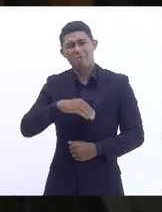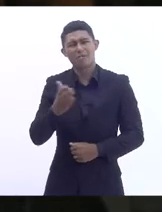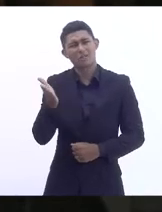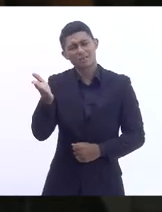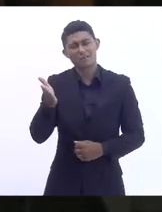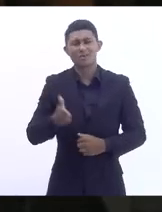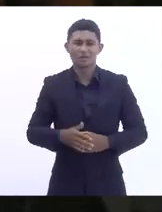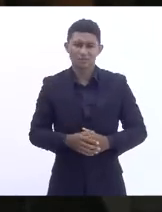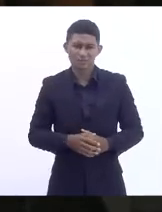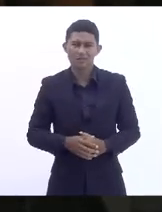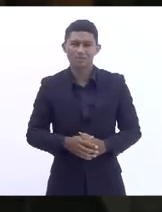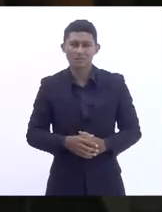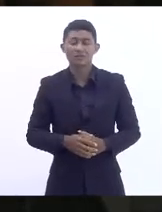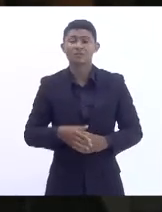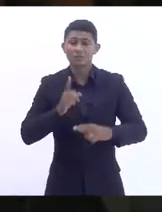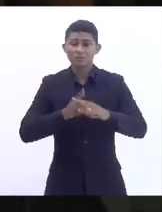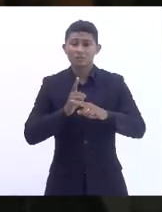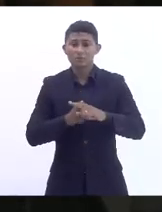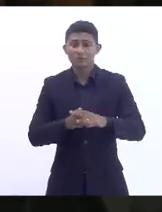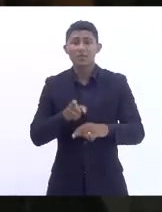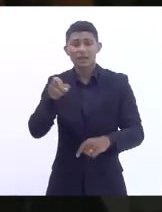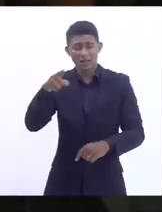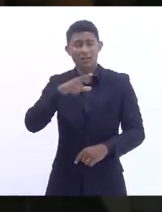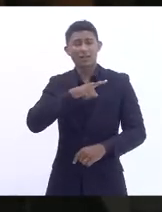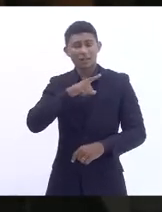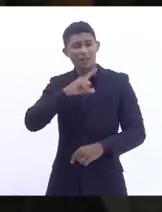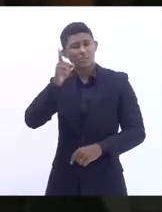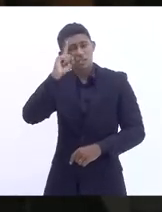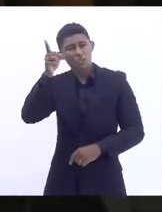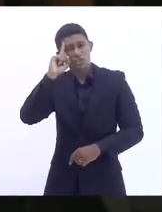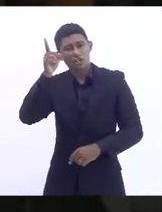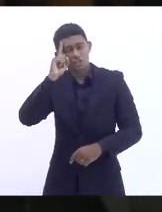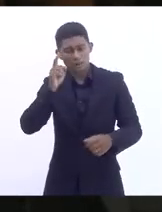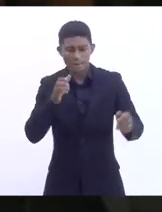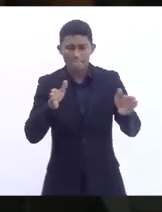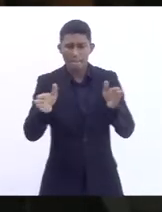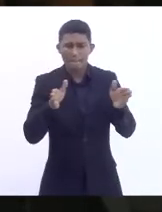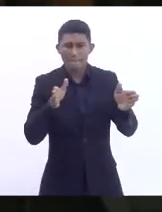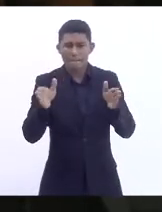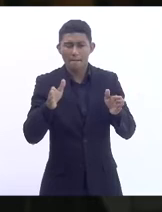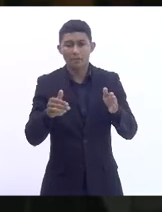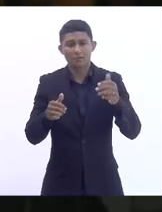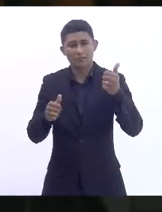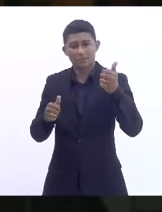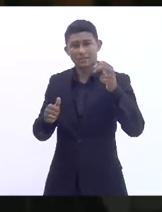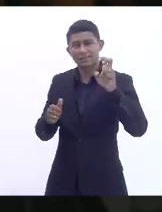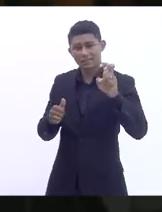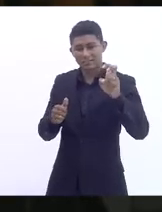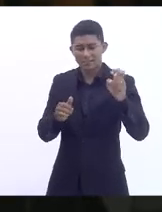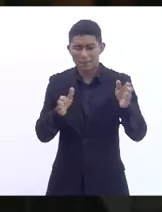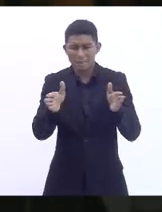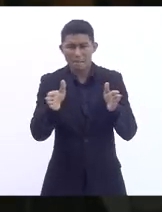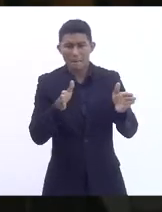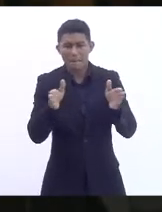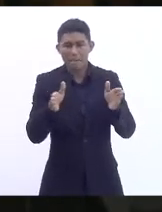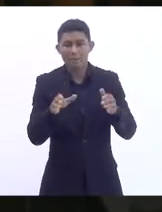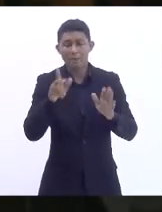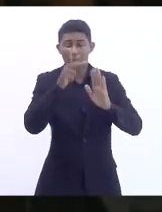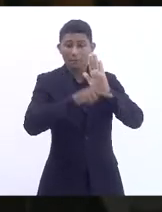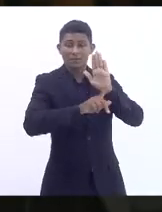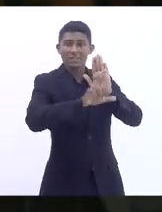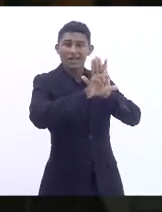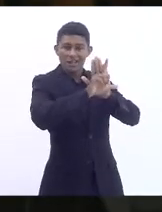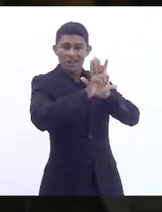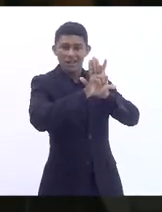já que ele tem 15 dias úteis para vetar ou sancionar um projeto de lei e deixou para